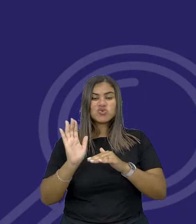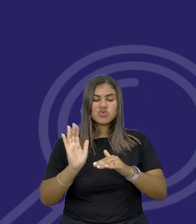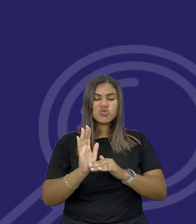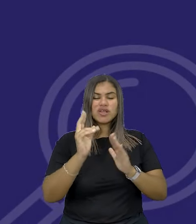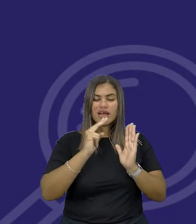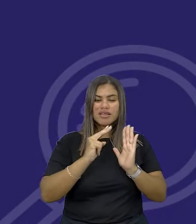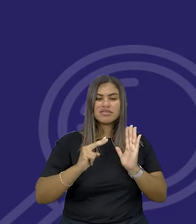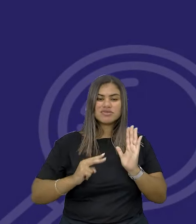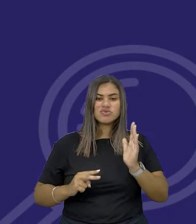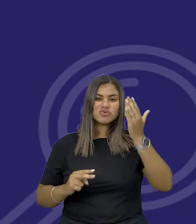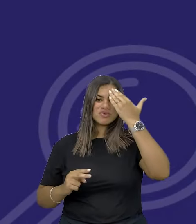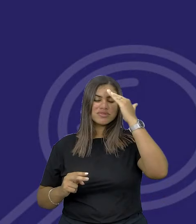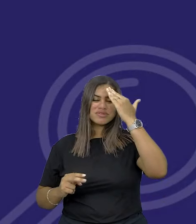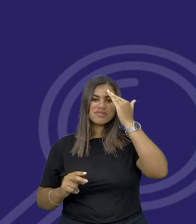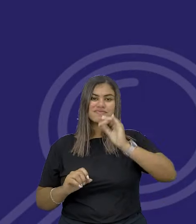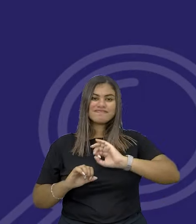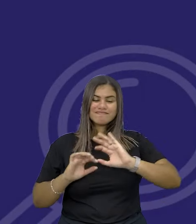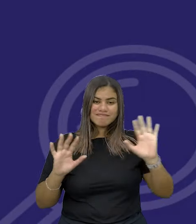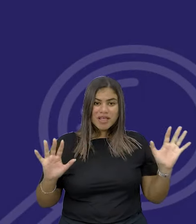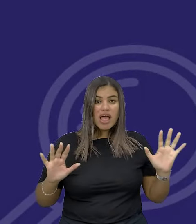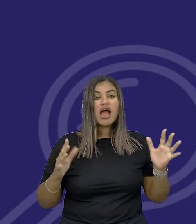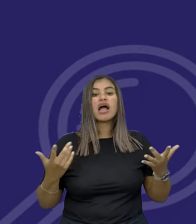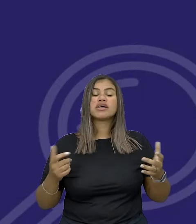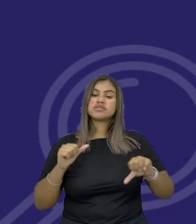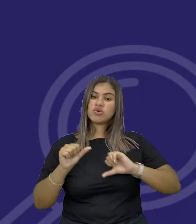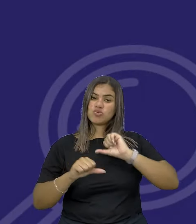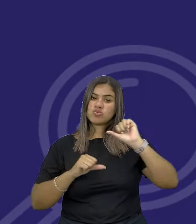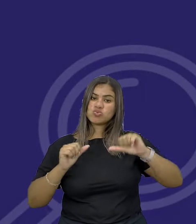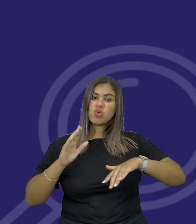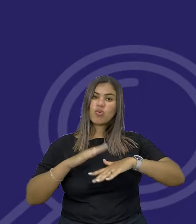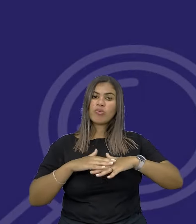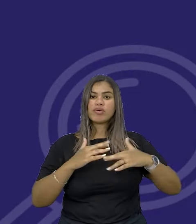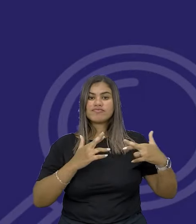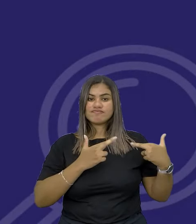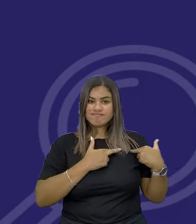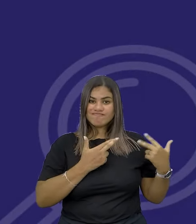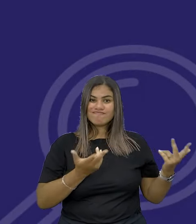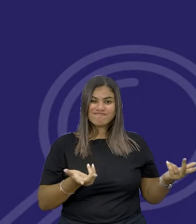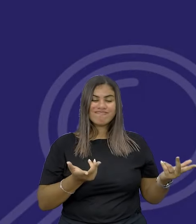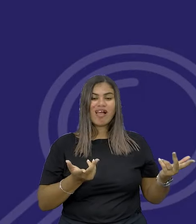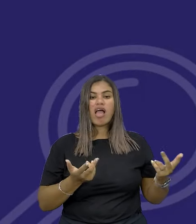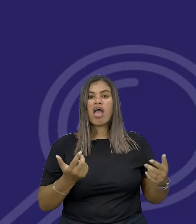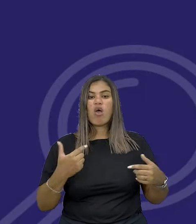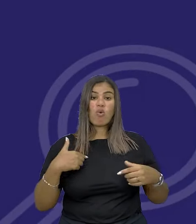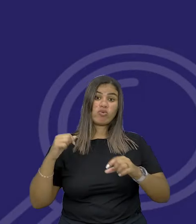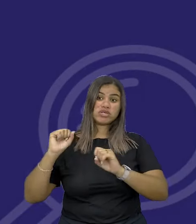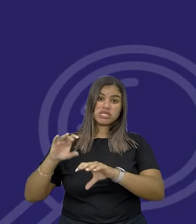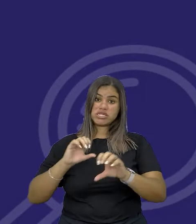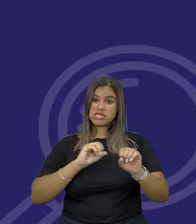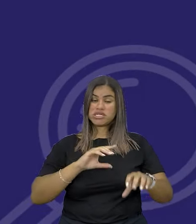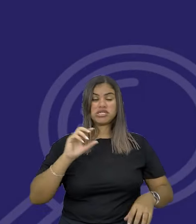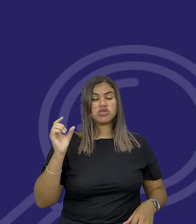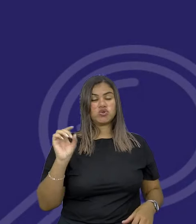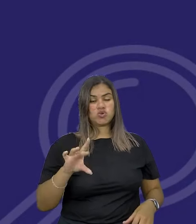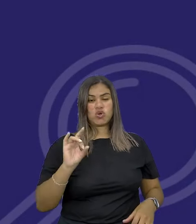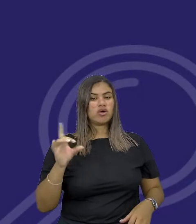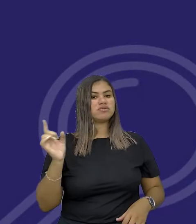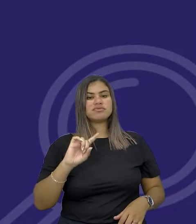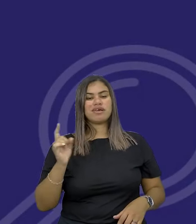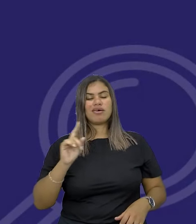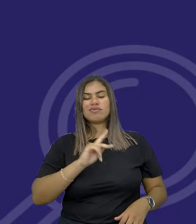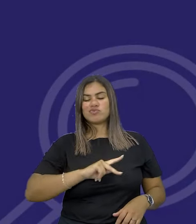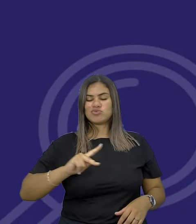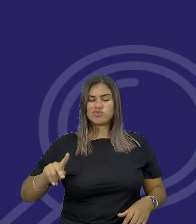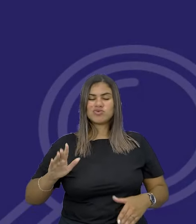leitura, a compreensão do estudante. Então, nós mudamos o nosso papel. Não é mais aquele papel de transmissor, mas sim um papel de professor que